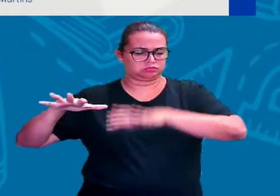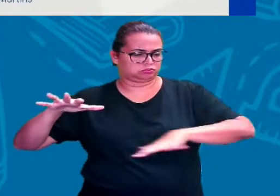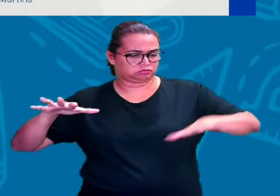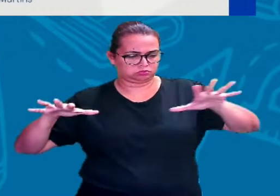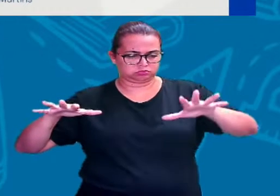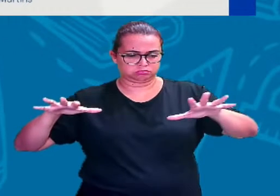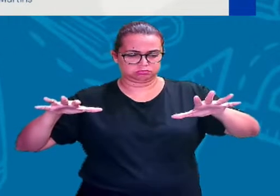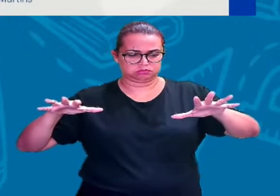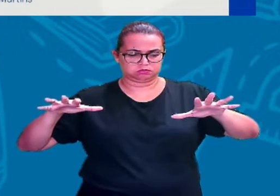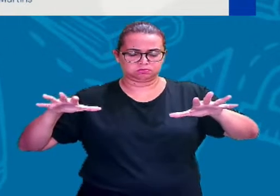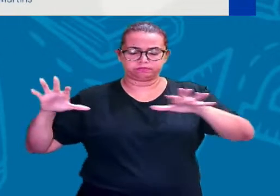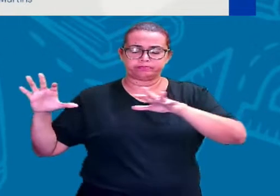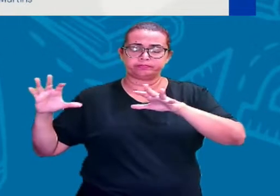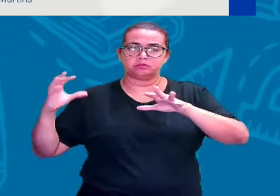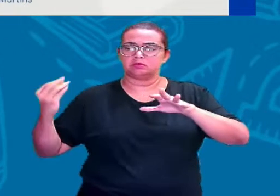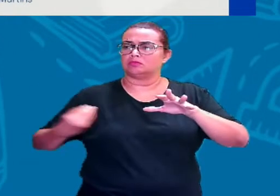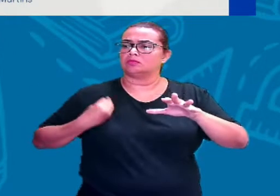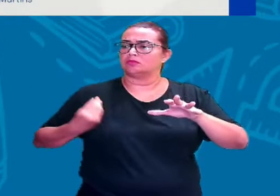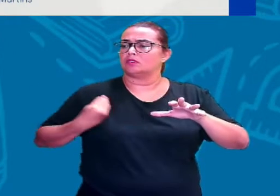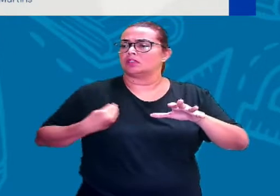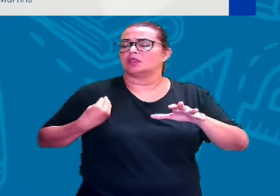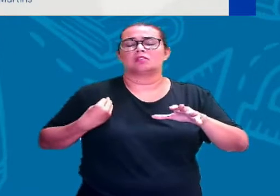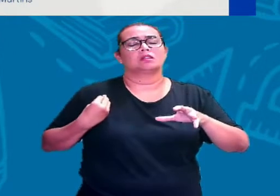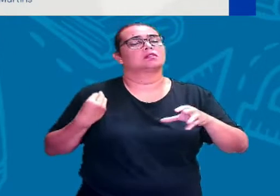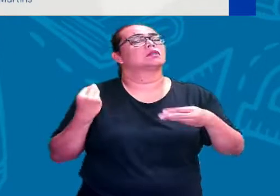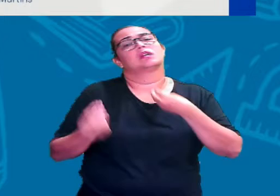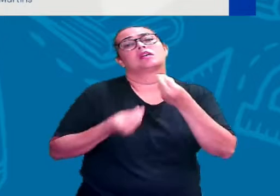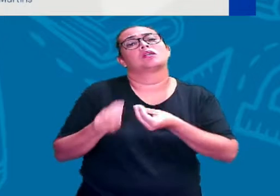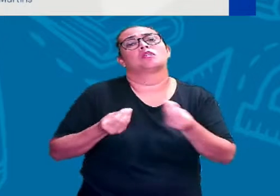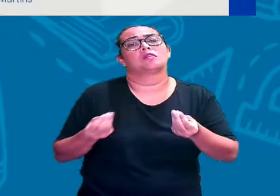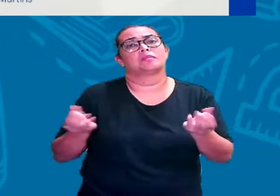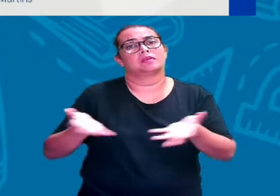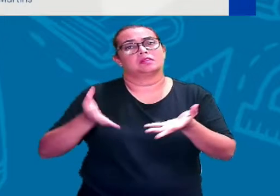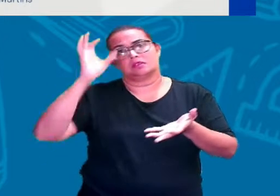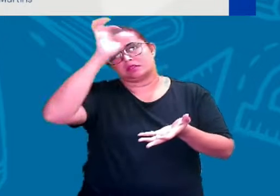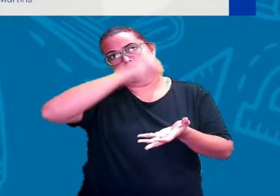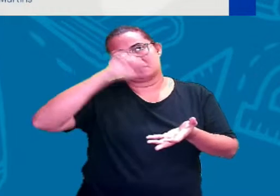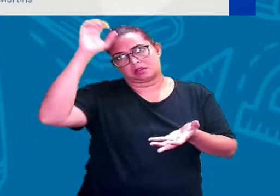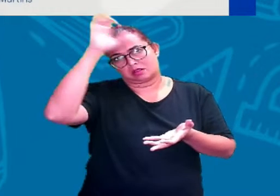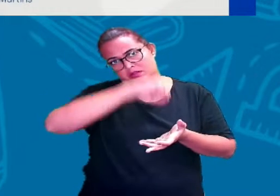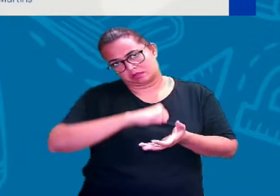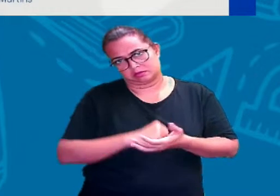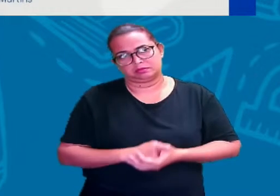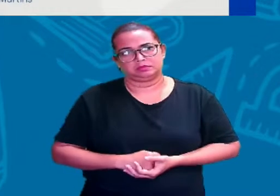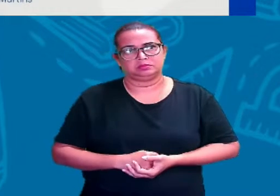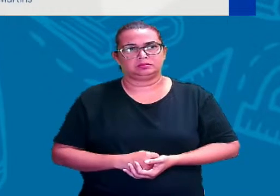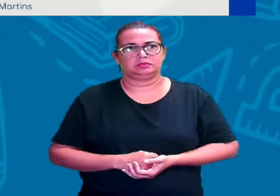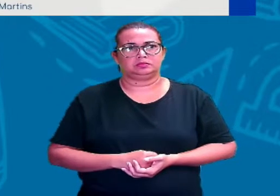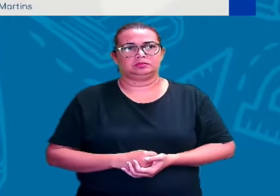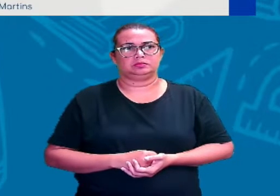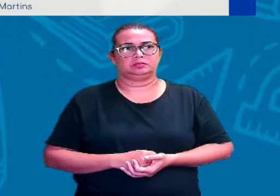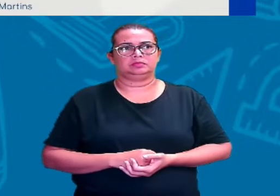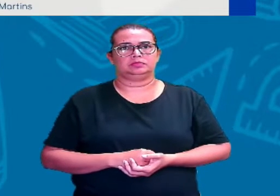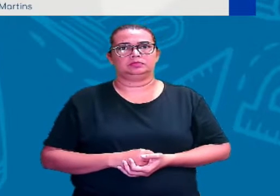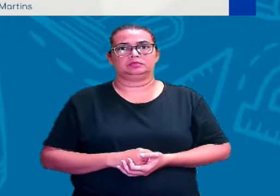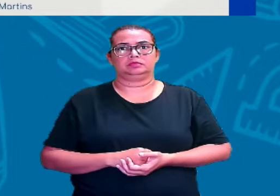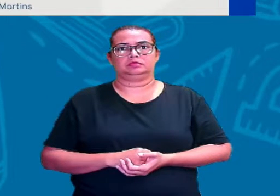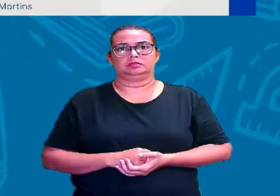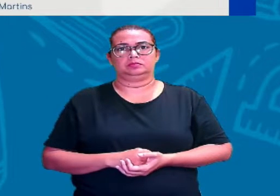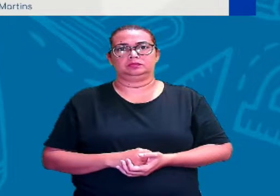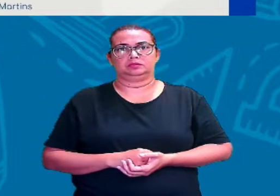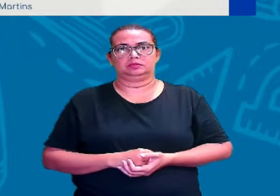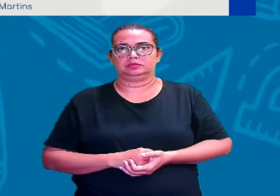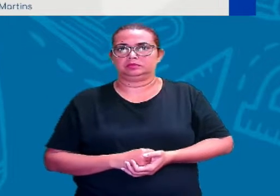está? Qual o contexto? Onde ela vive? Então a gente vai aprender um pouco mais sobre isso, tá?